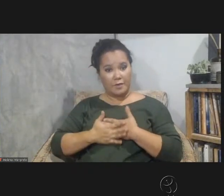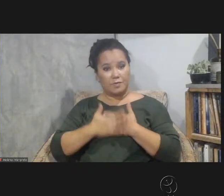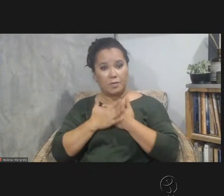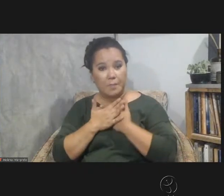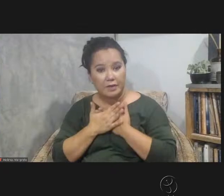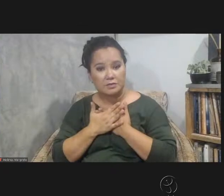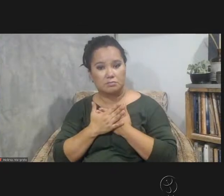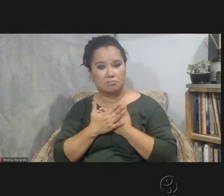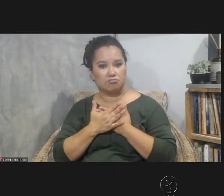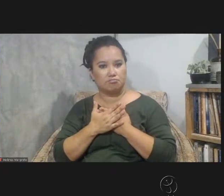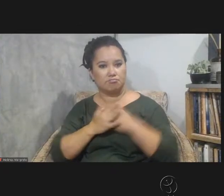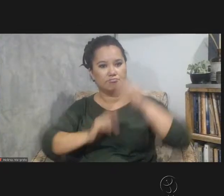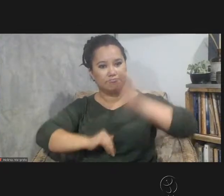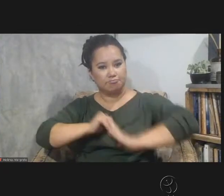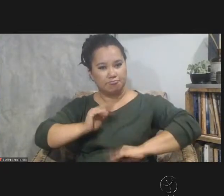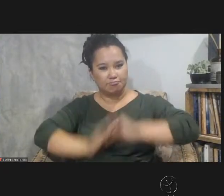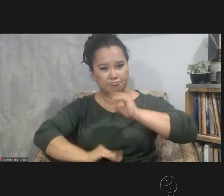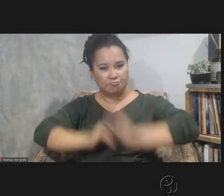Podem ser